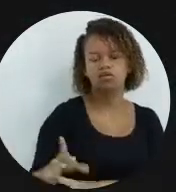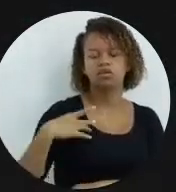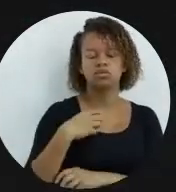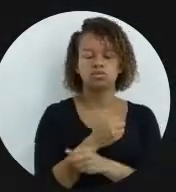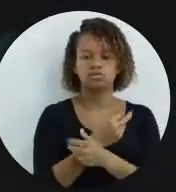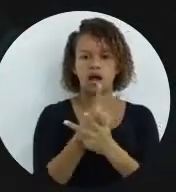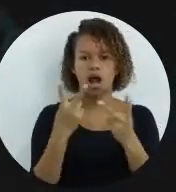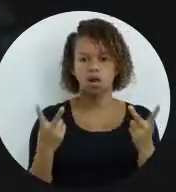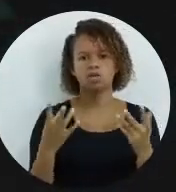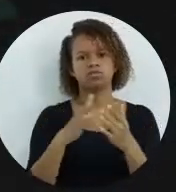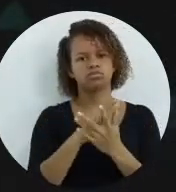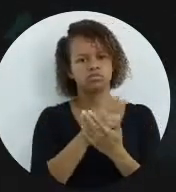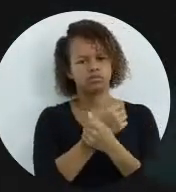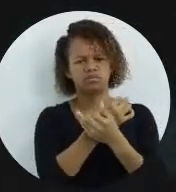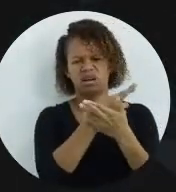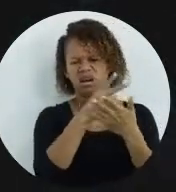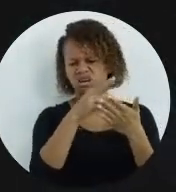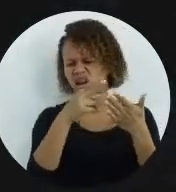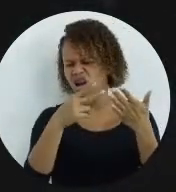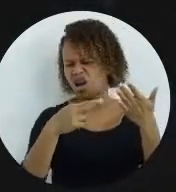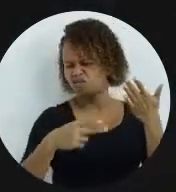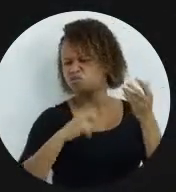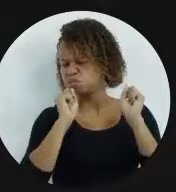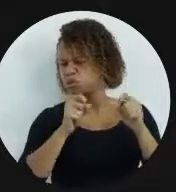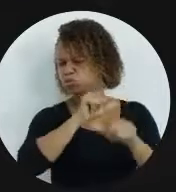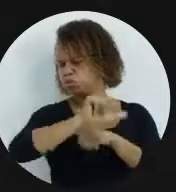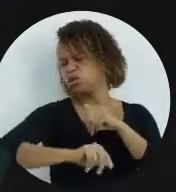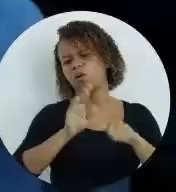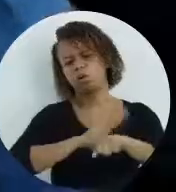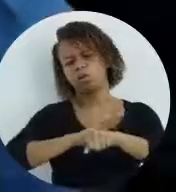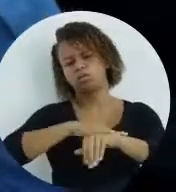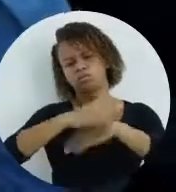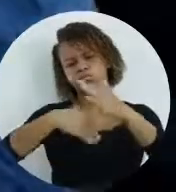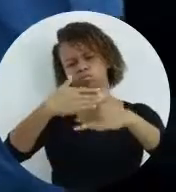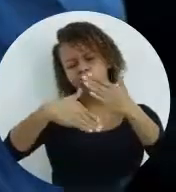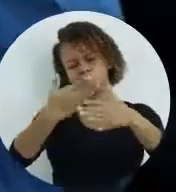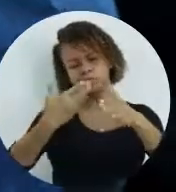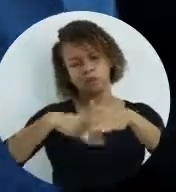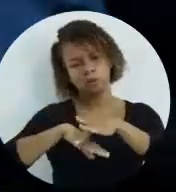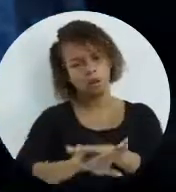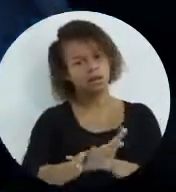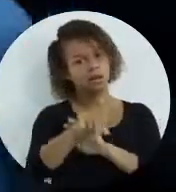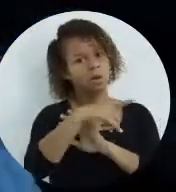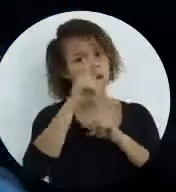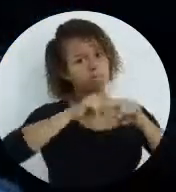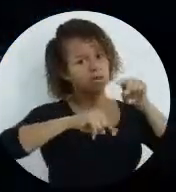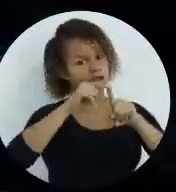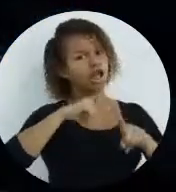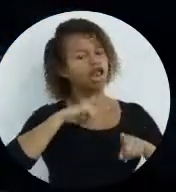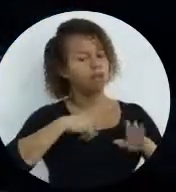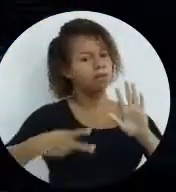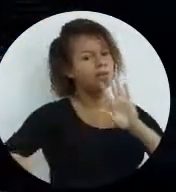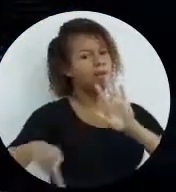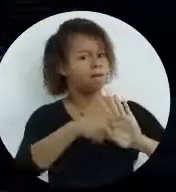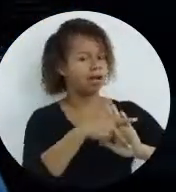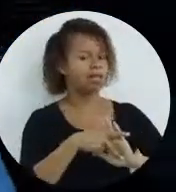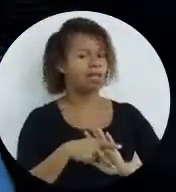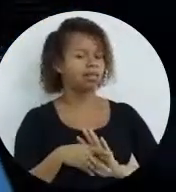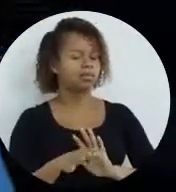seus valores, que como são variáveis, eles podem mudar de acordo com o tempo, certo? Mas guarda aí, um objeto tem